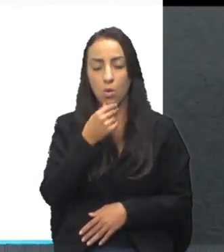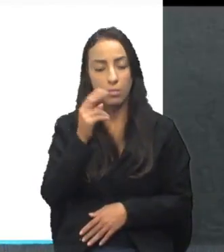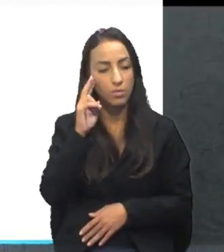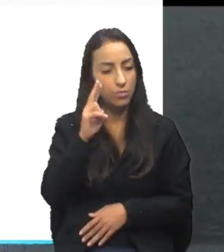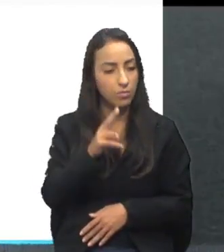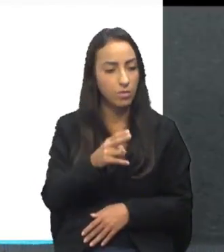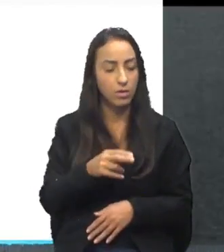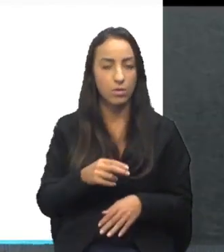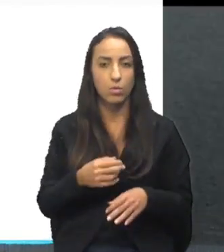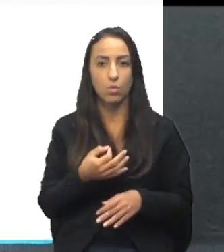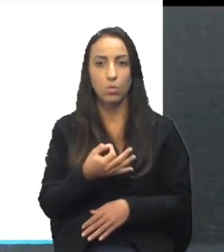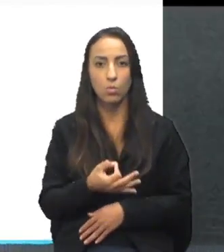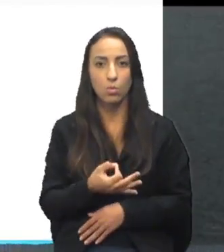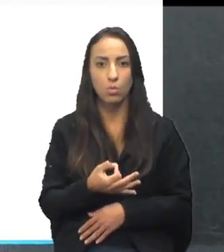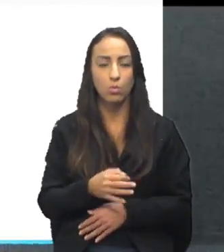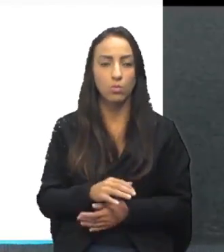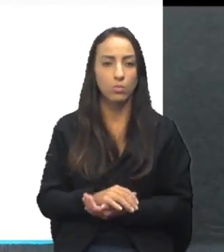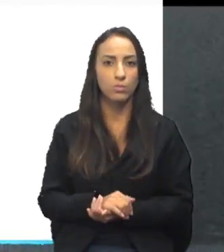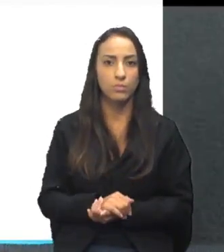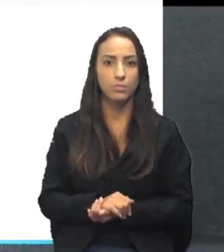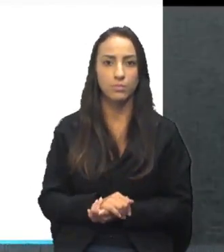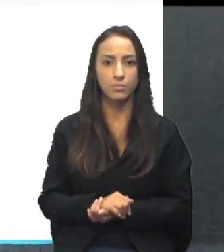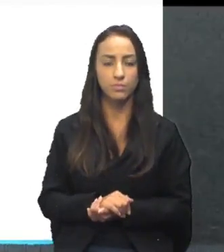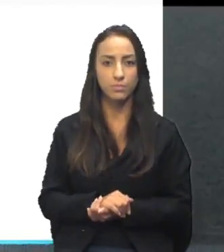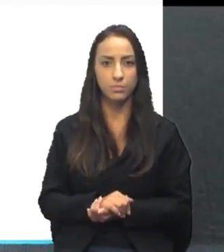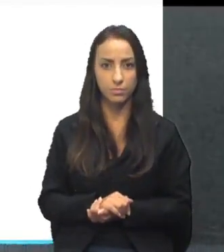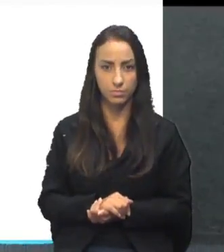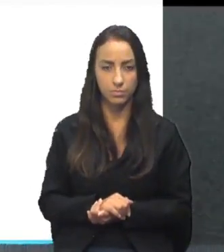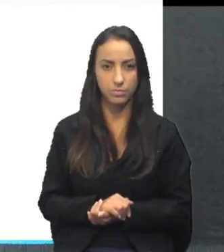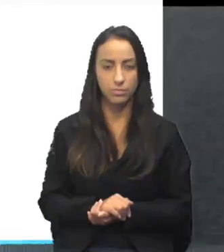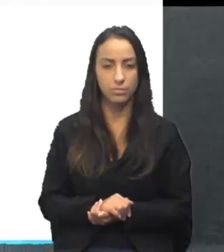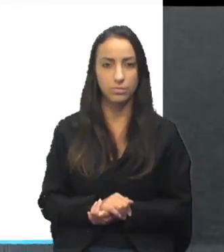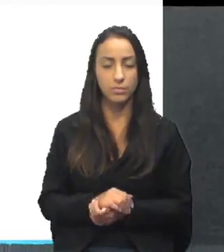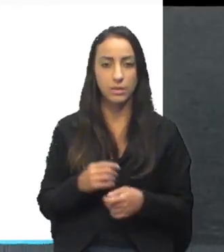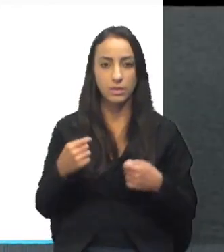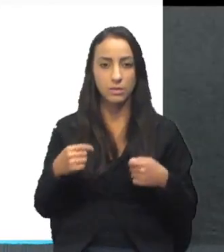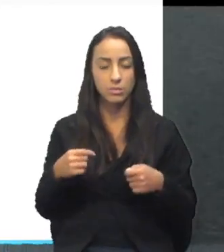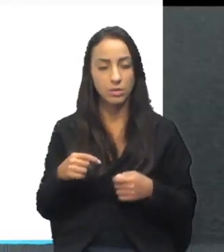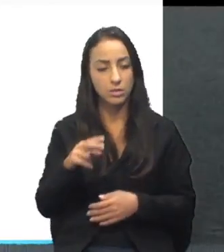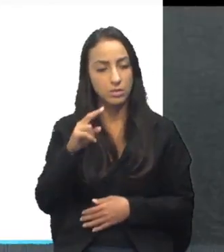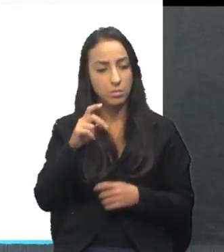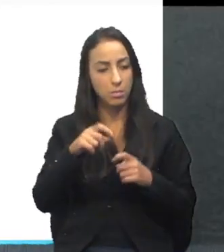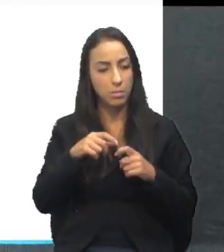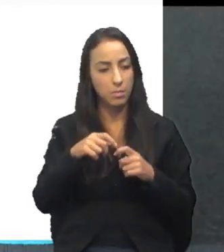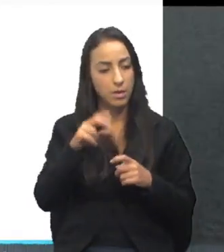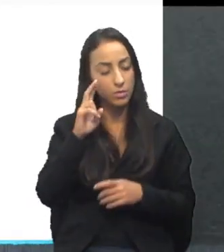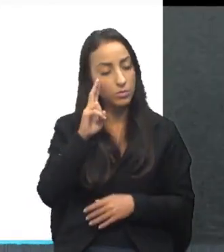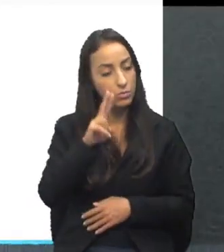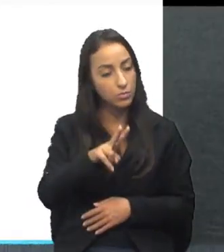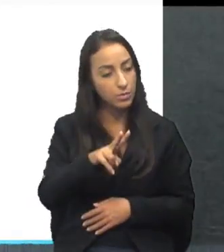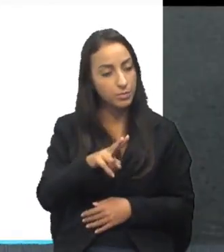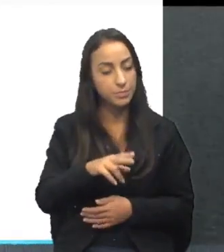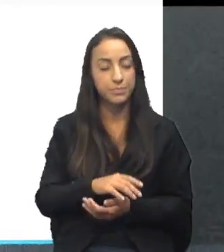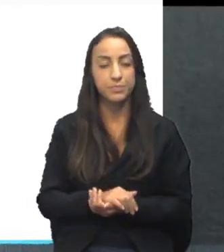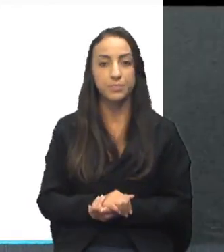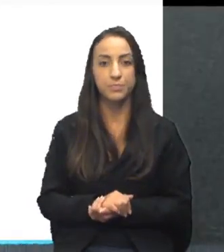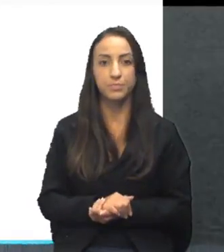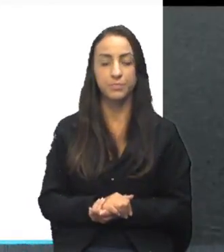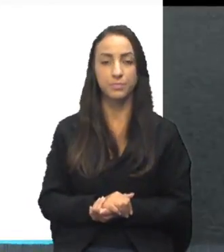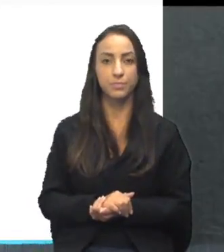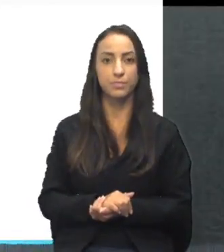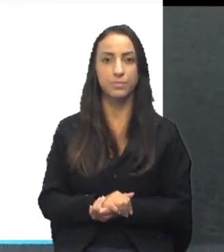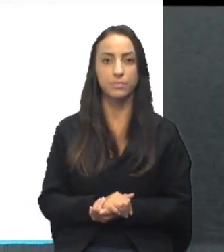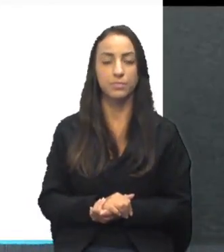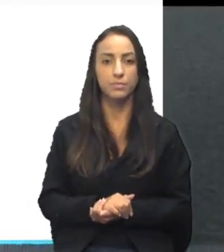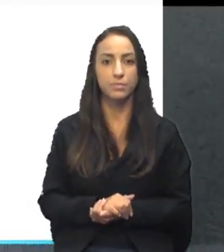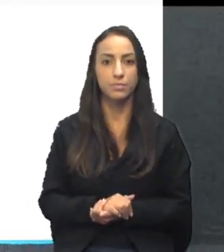para cirurgias, algumas cirurgias que é preciso fazer a exposição, então, anal com